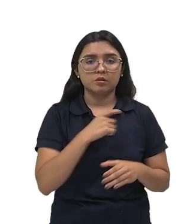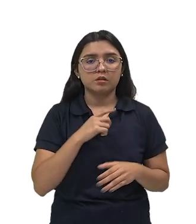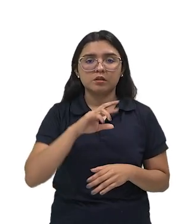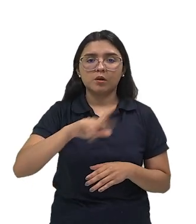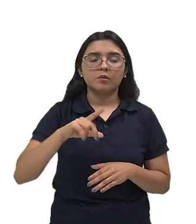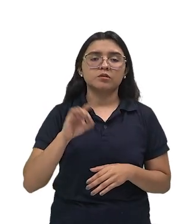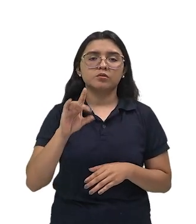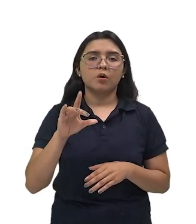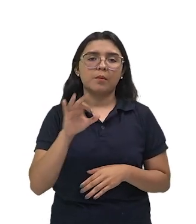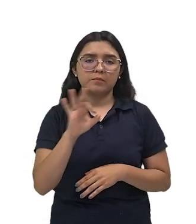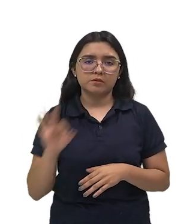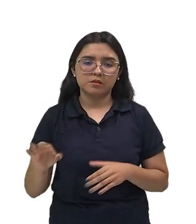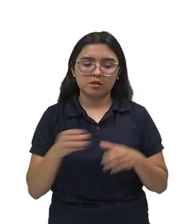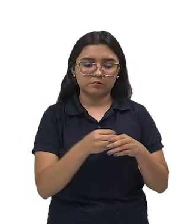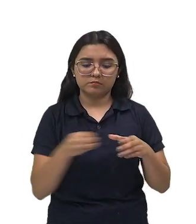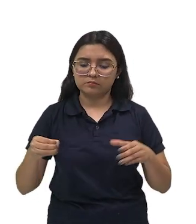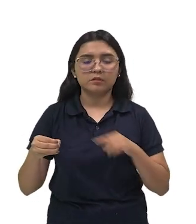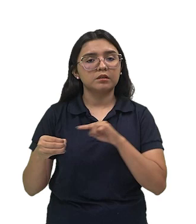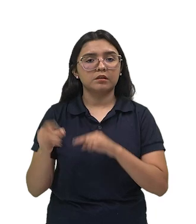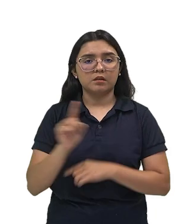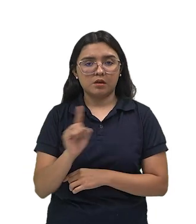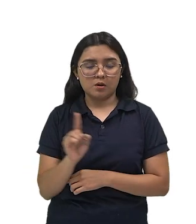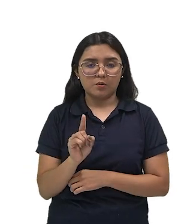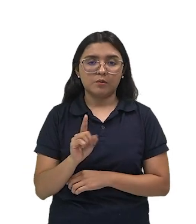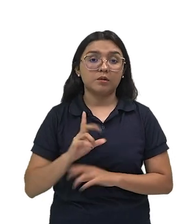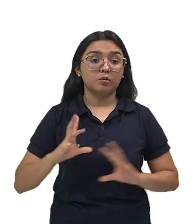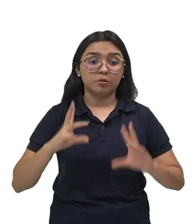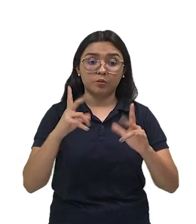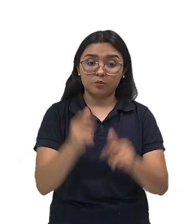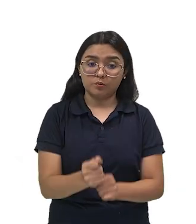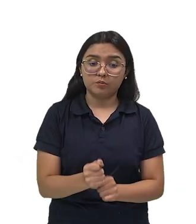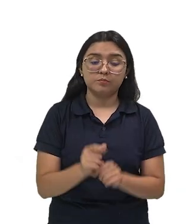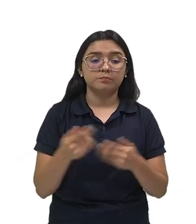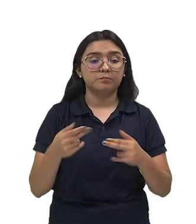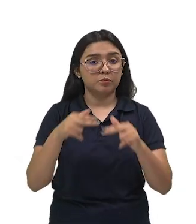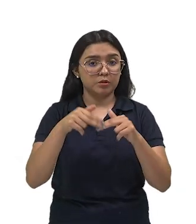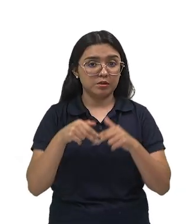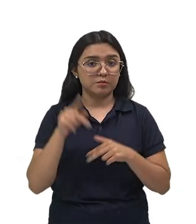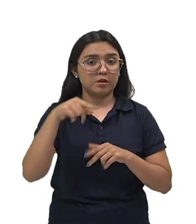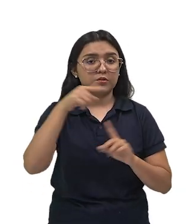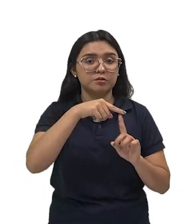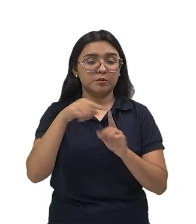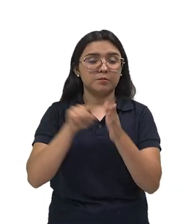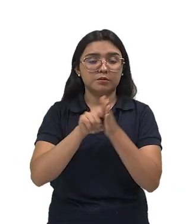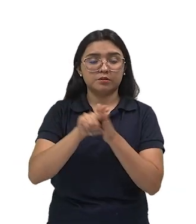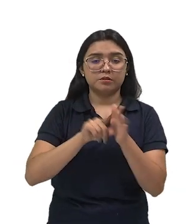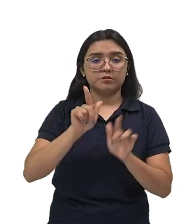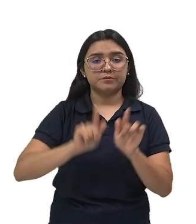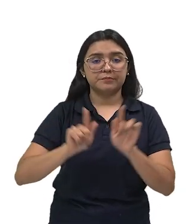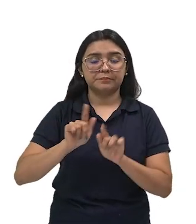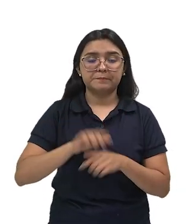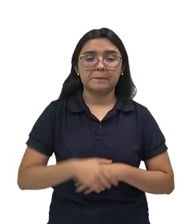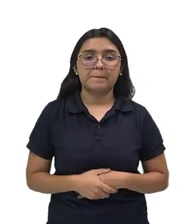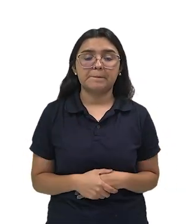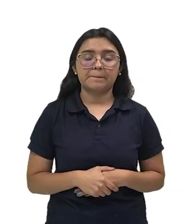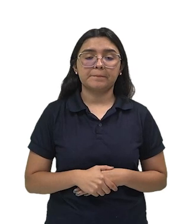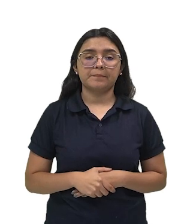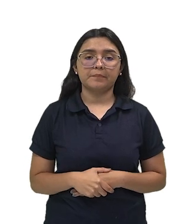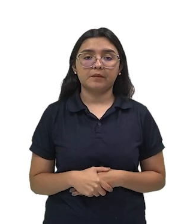peguei toda a população. Então, é uma pesquisa censitária. Agora,